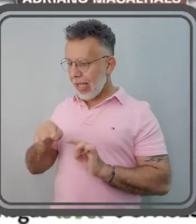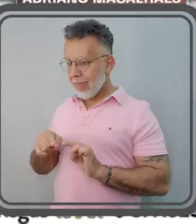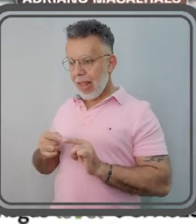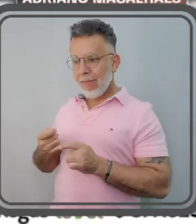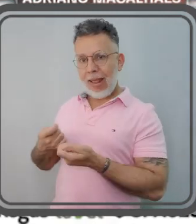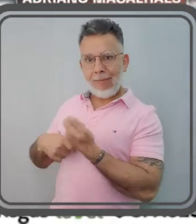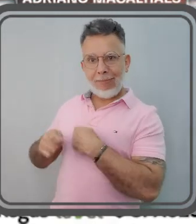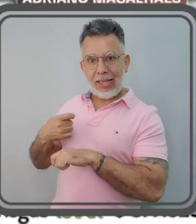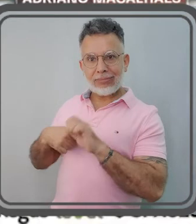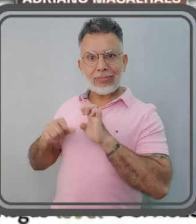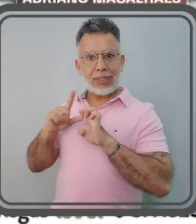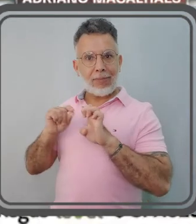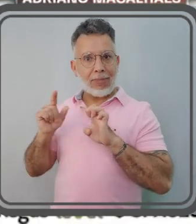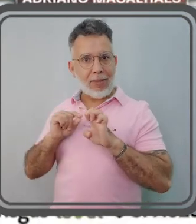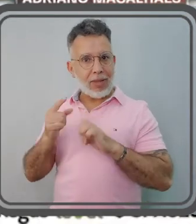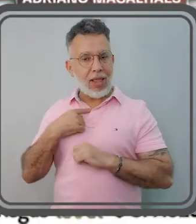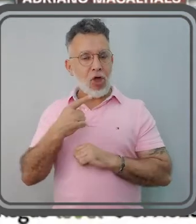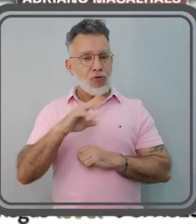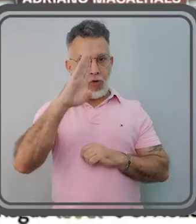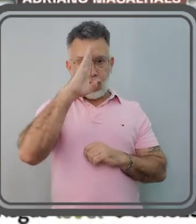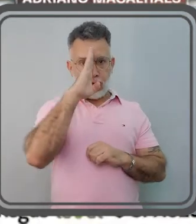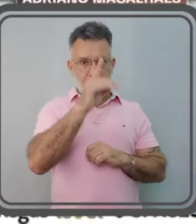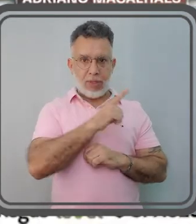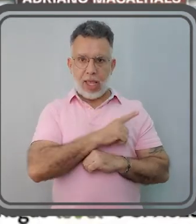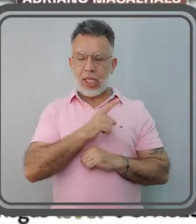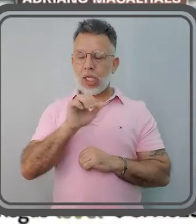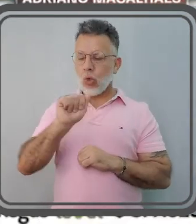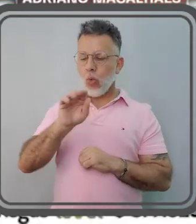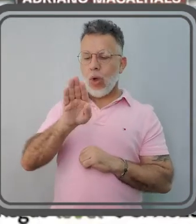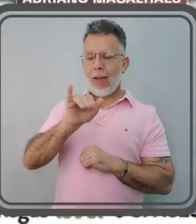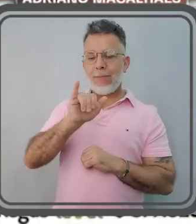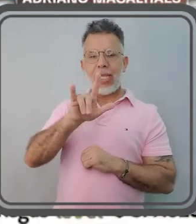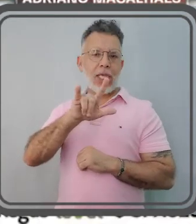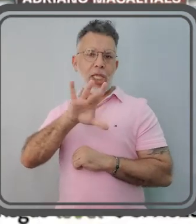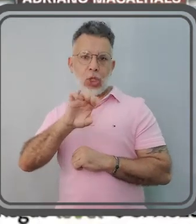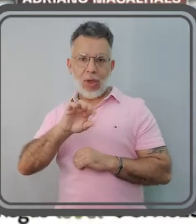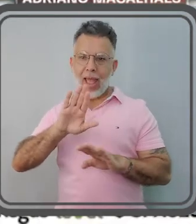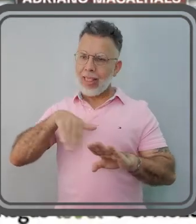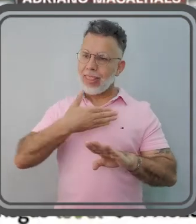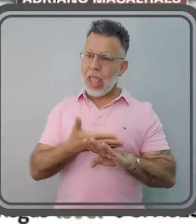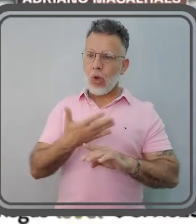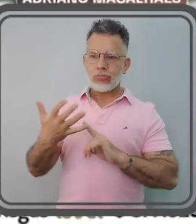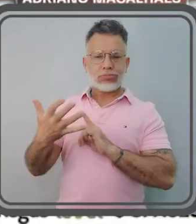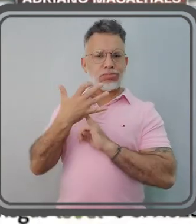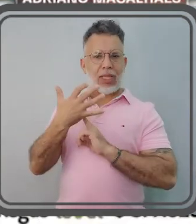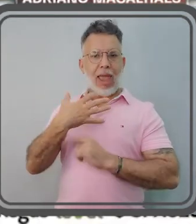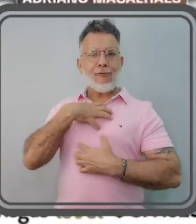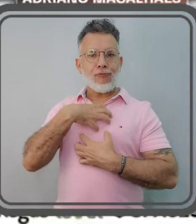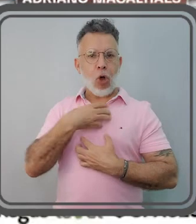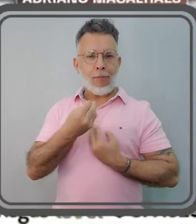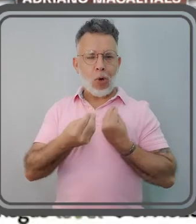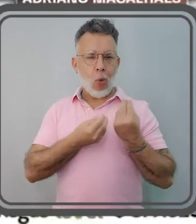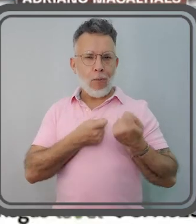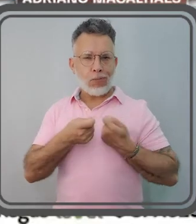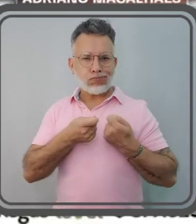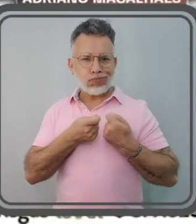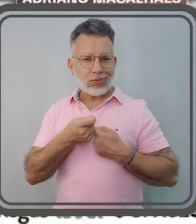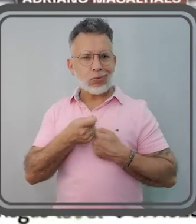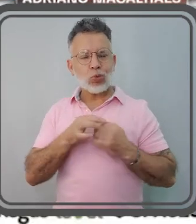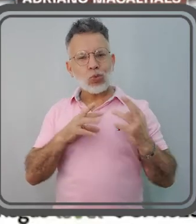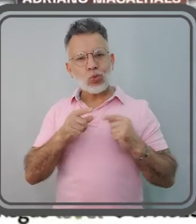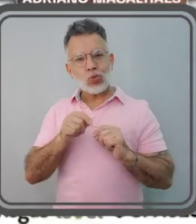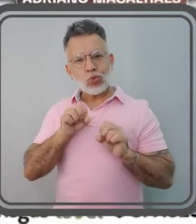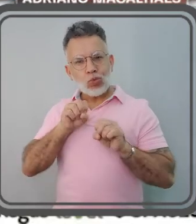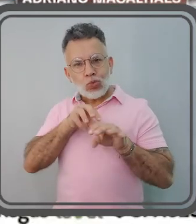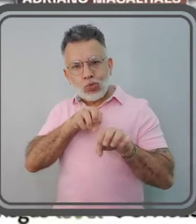muito, né, a forma que ele lida com tudo isso, e o bacana é que eu aprendo, inclusive, com os erros que ele teve no passado, que ele passa